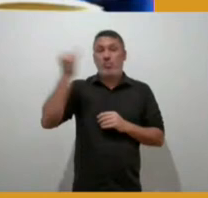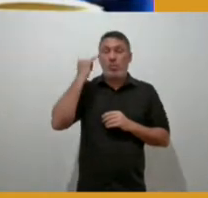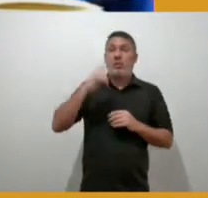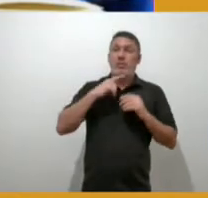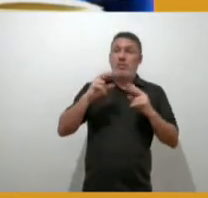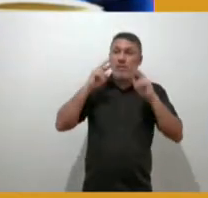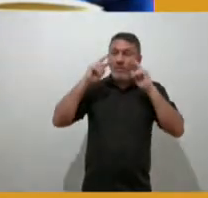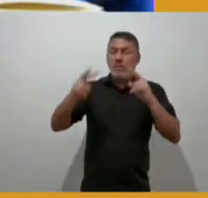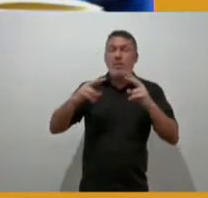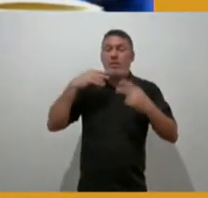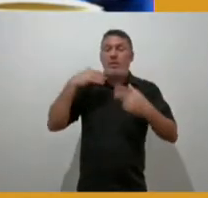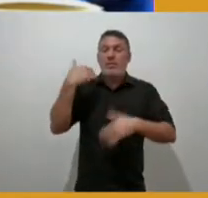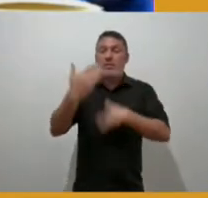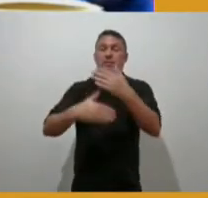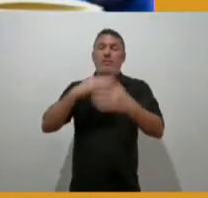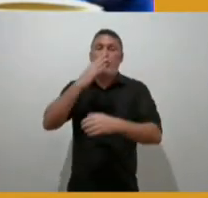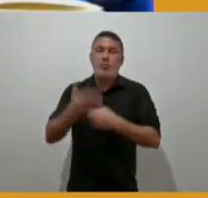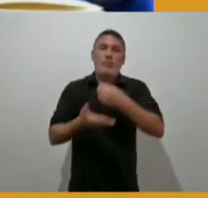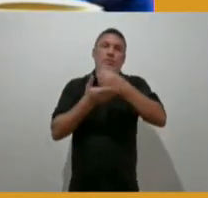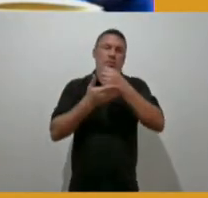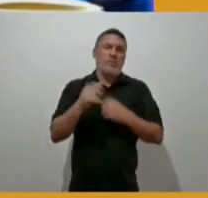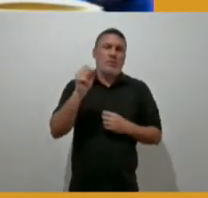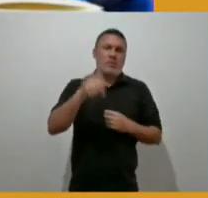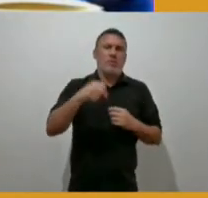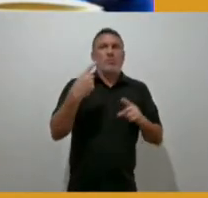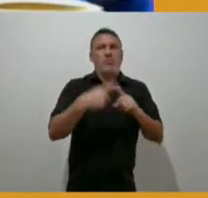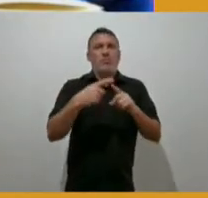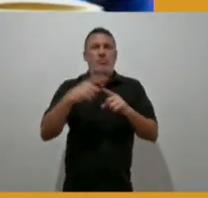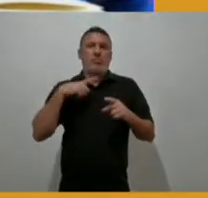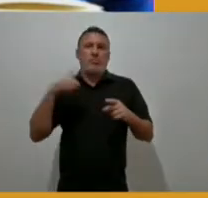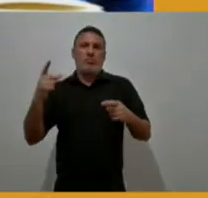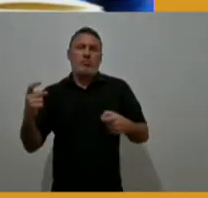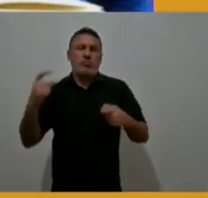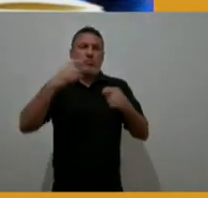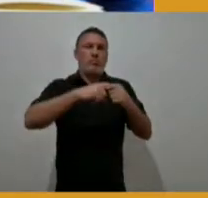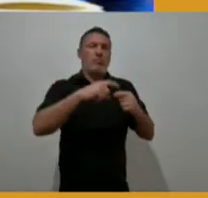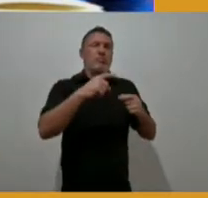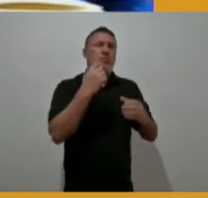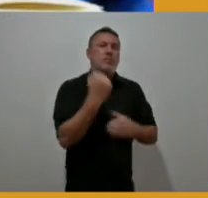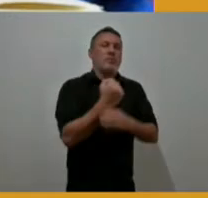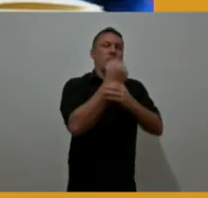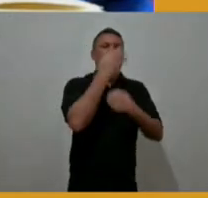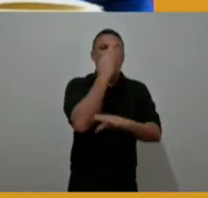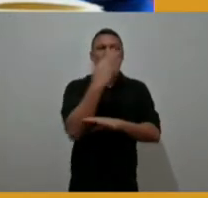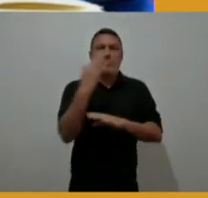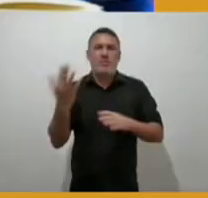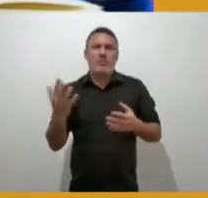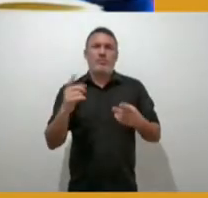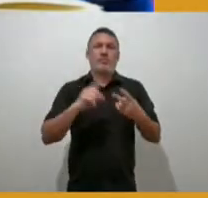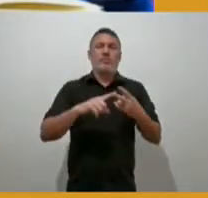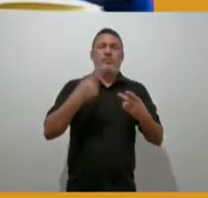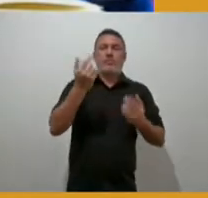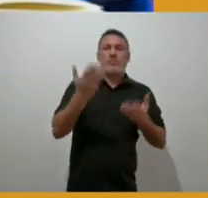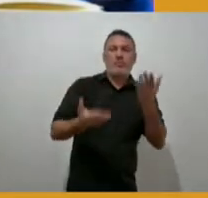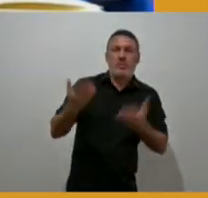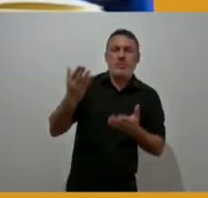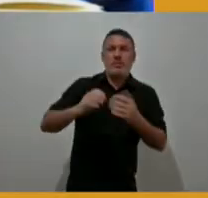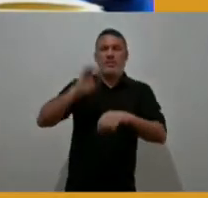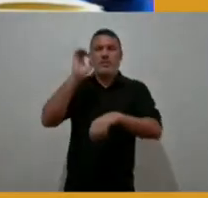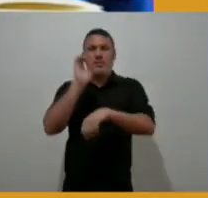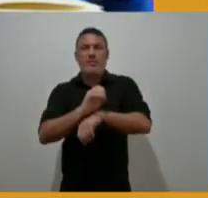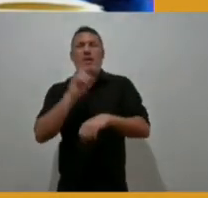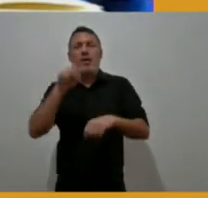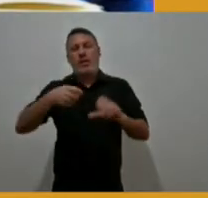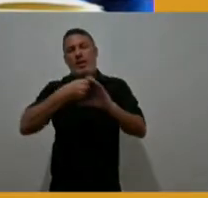sustentável, né? Porque se a gente está vinculado à questão da proteção ambiental, nós temos que ter um desenvolvimento equilibrado no Estado e com a característica da